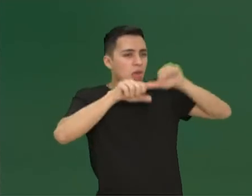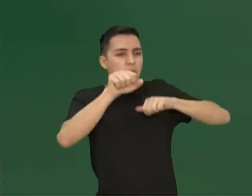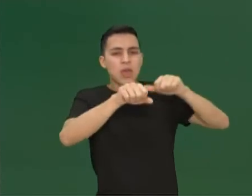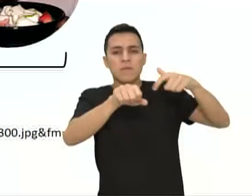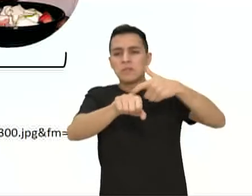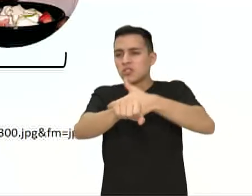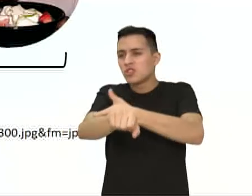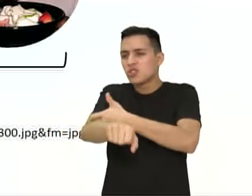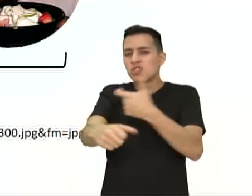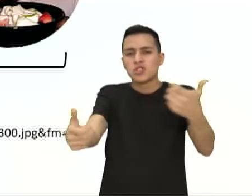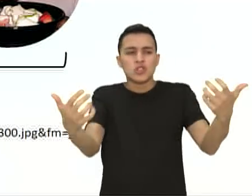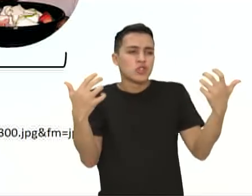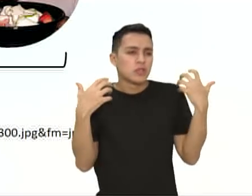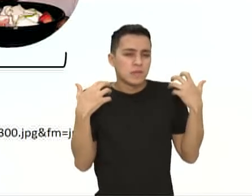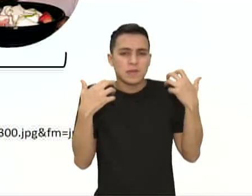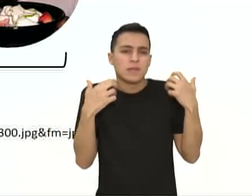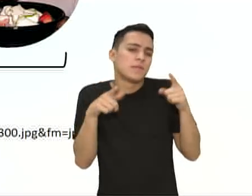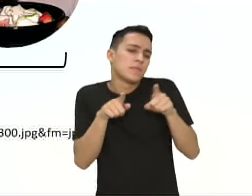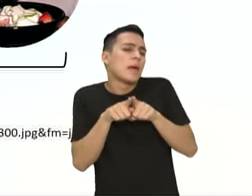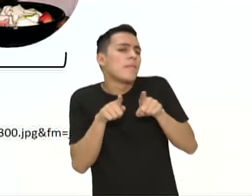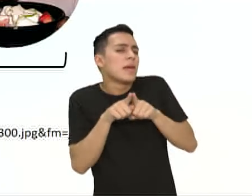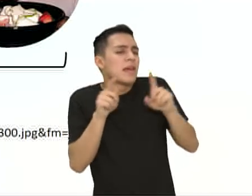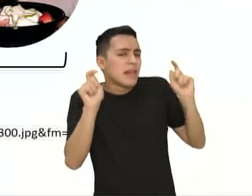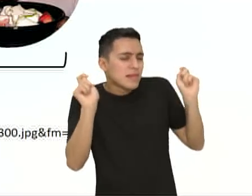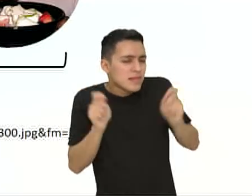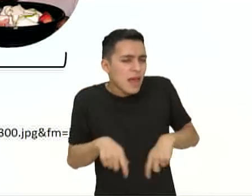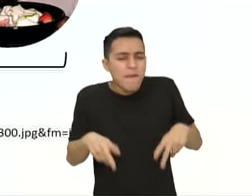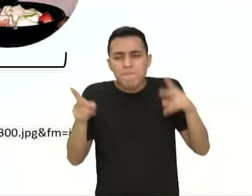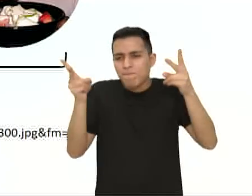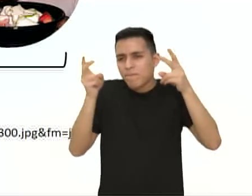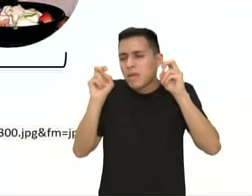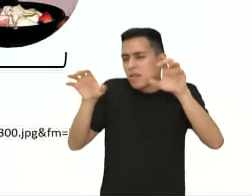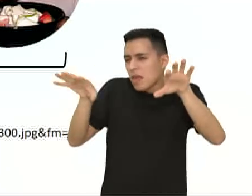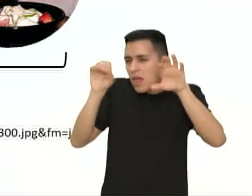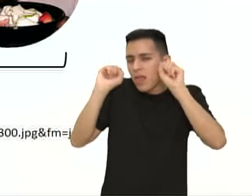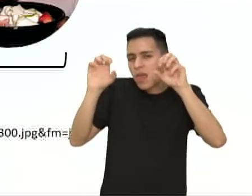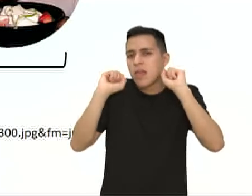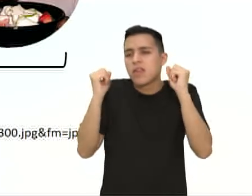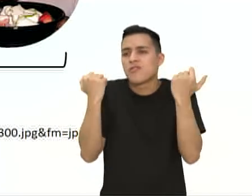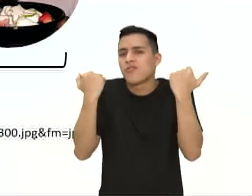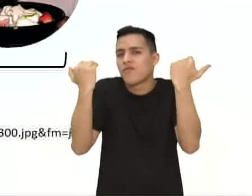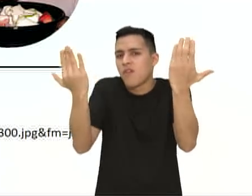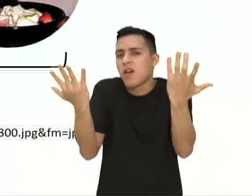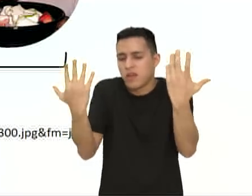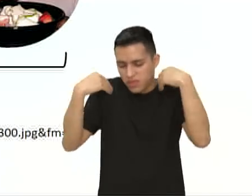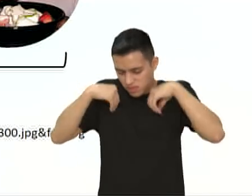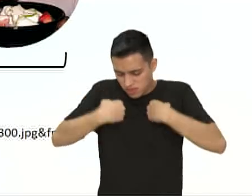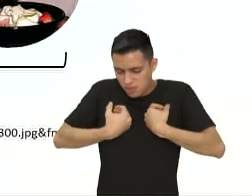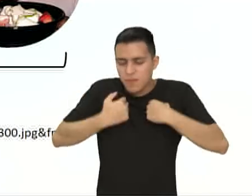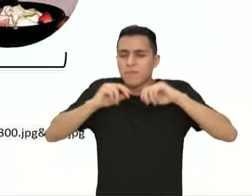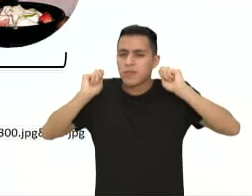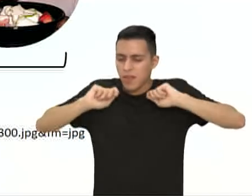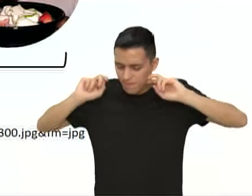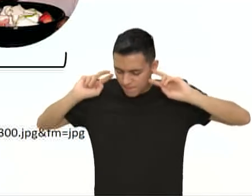os estímulos, e estruturas capazes de perceber estímulos externos e internos, que são